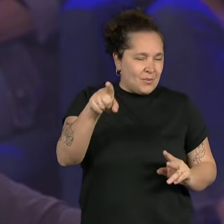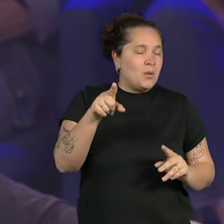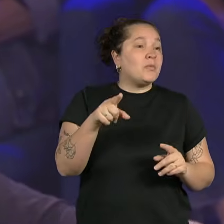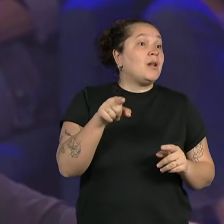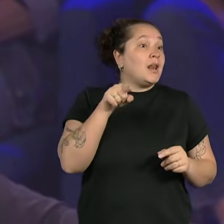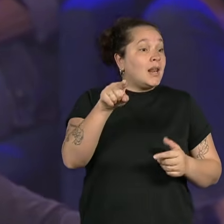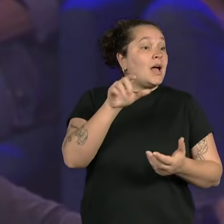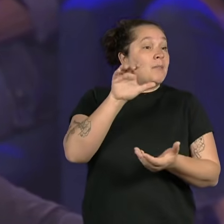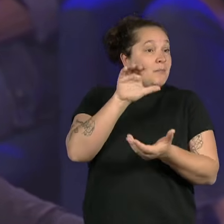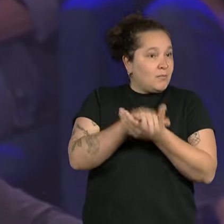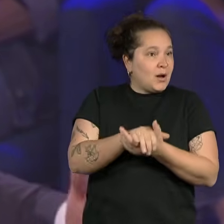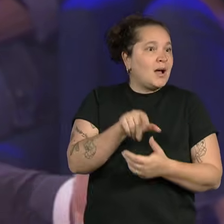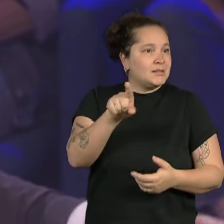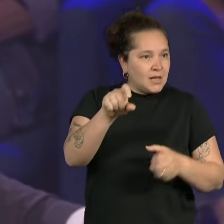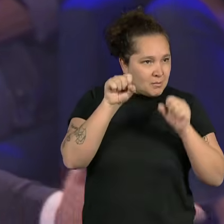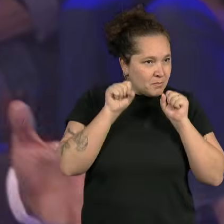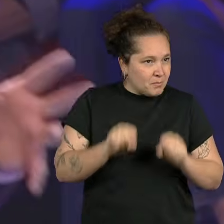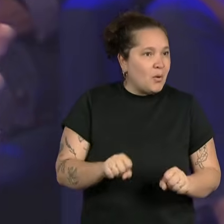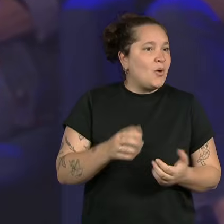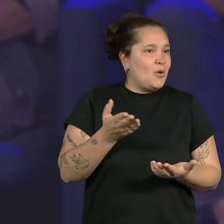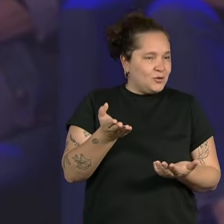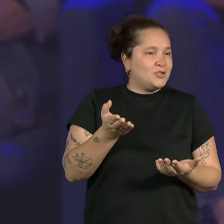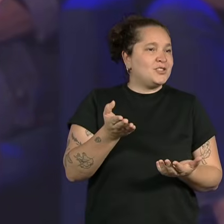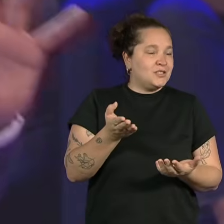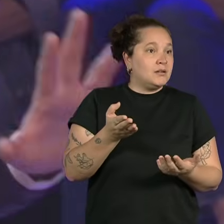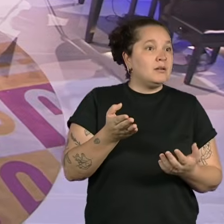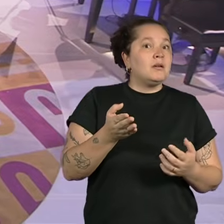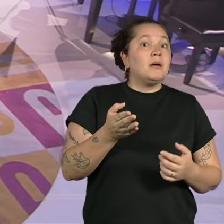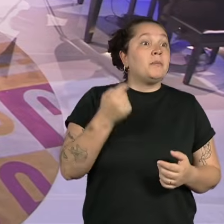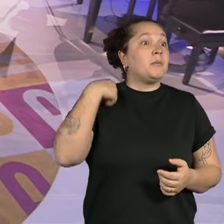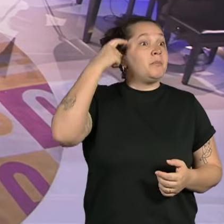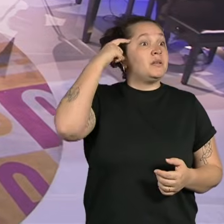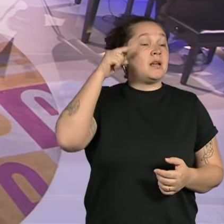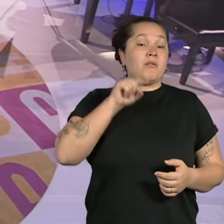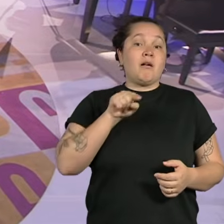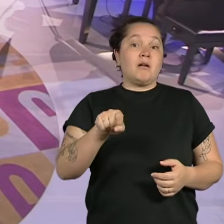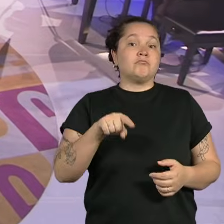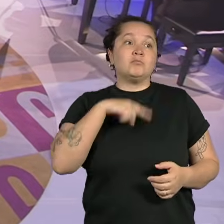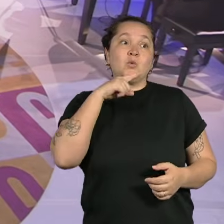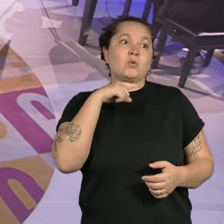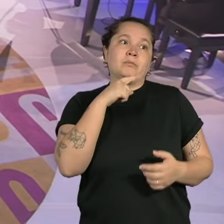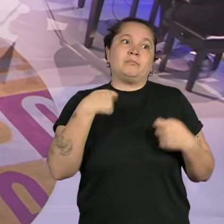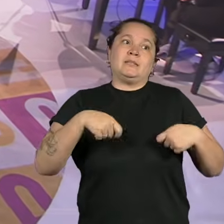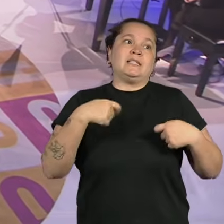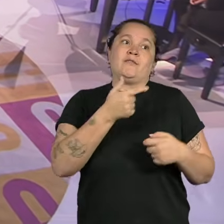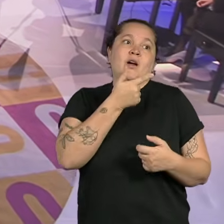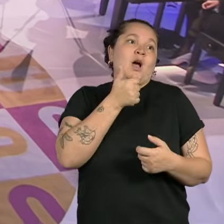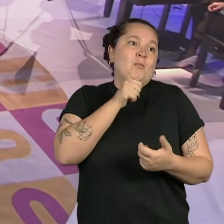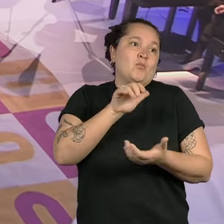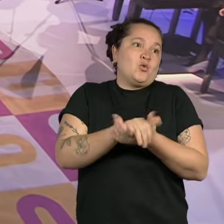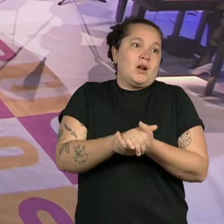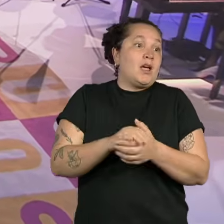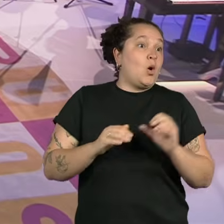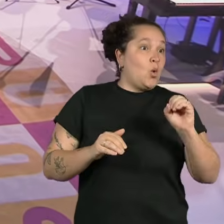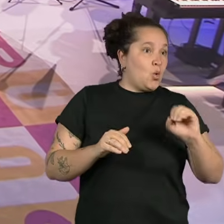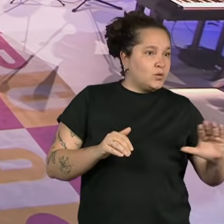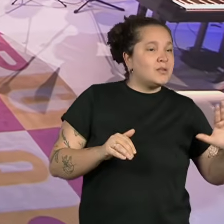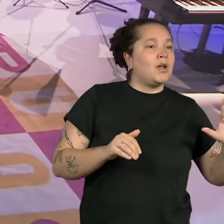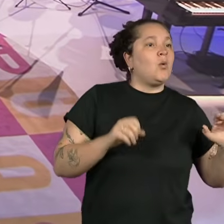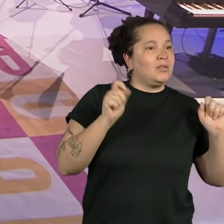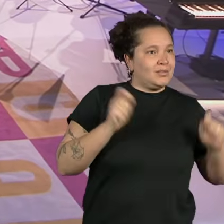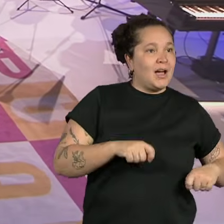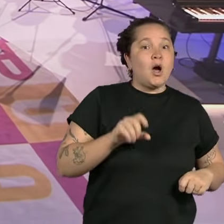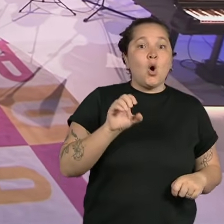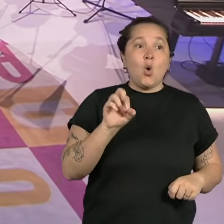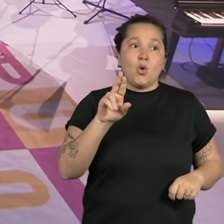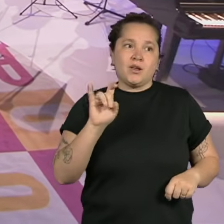pode casar, não pode ser bispo, mas pode casar. Então, porque achavam que um homem oriental não ia conseguir ficar sem mulher, o ocidental sim, e aí criou um caminho de uma